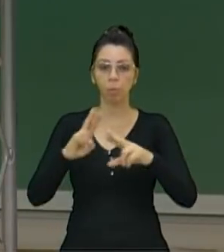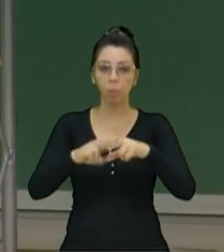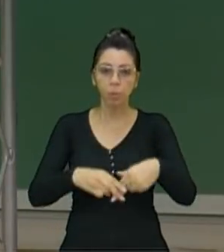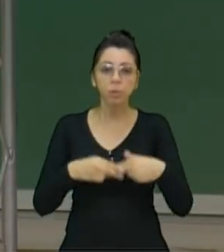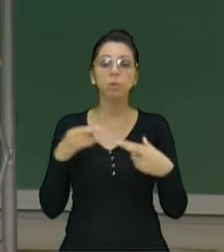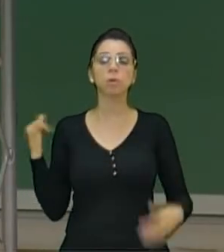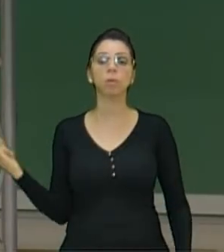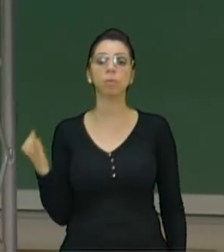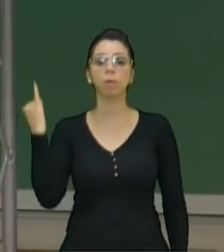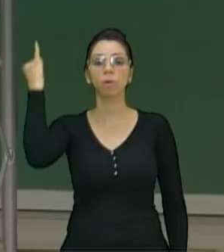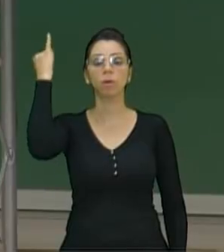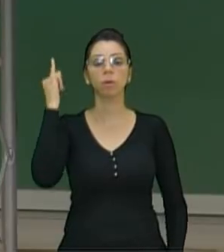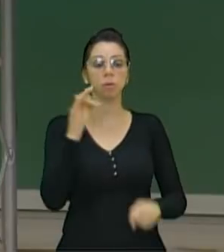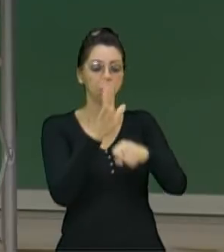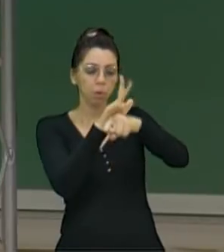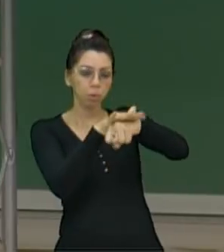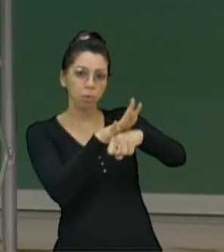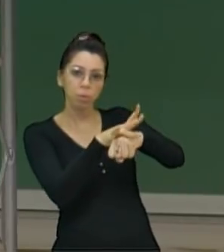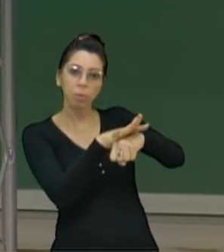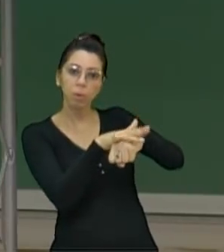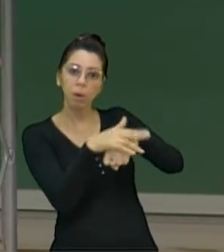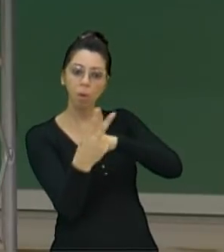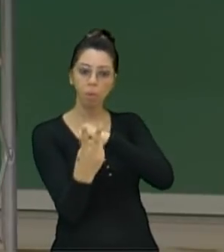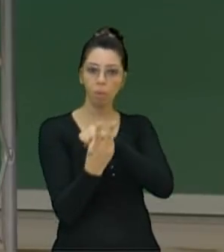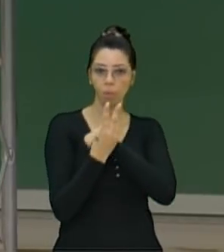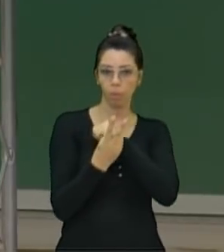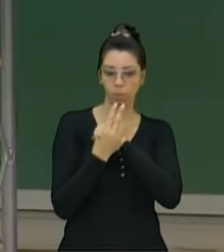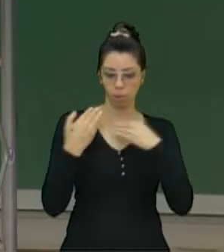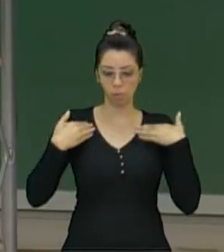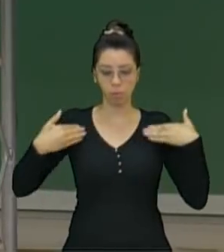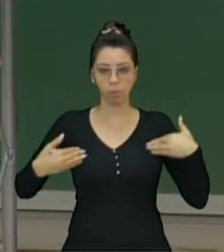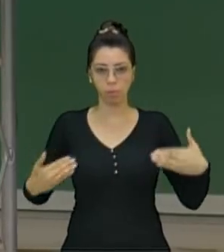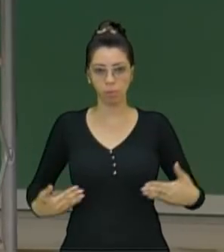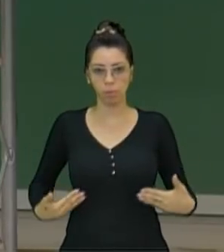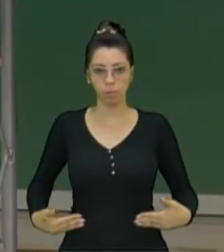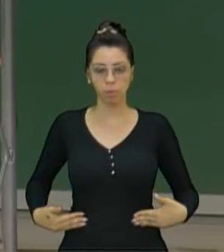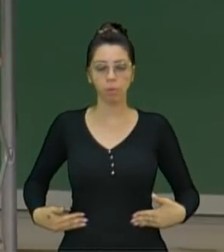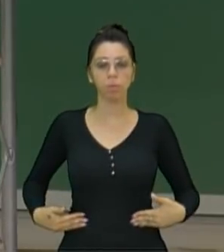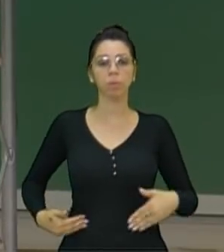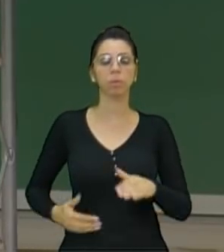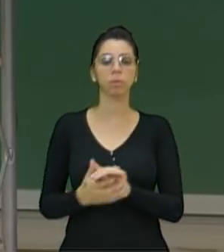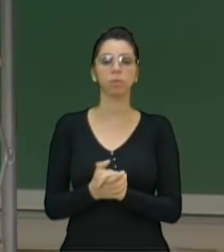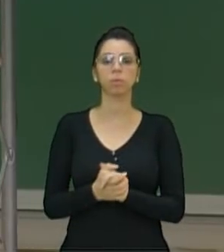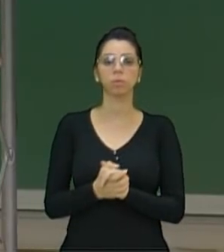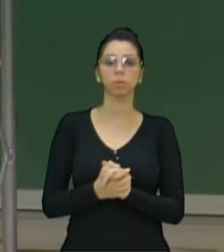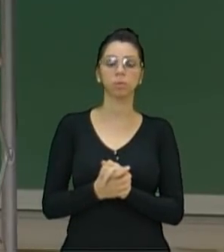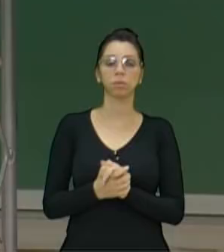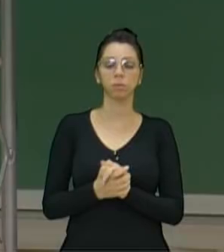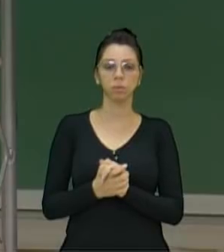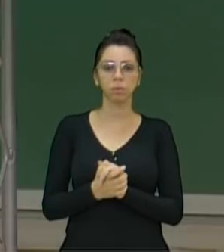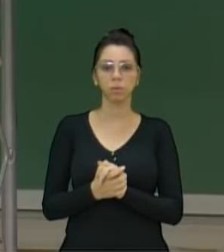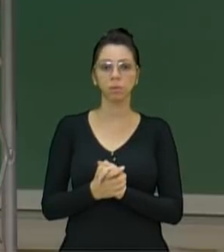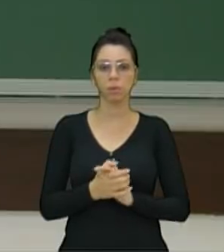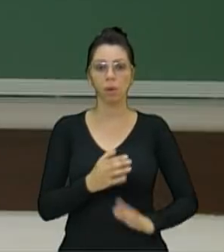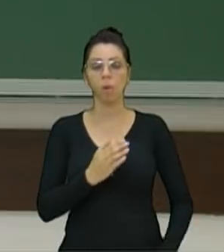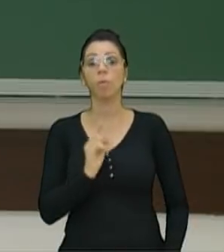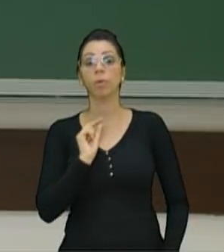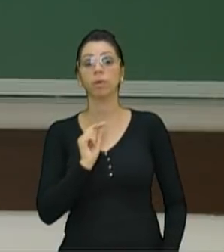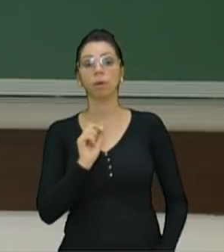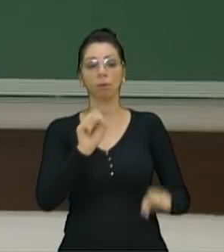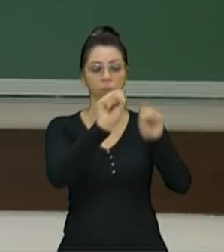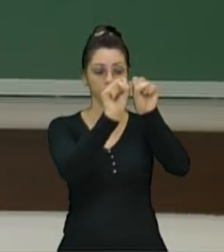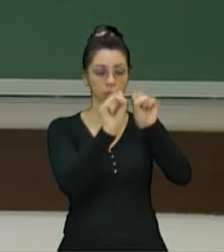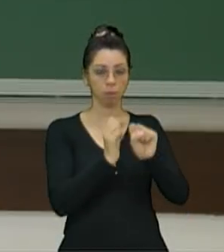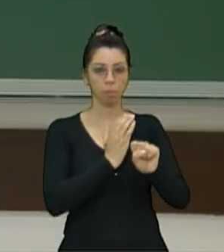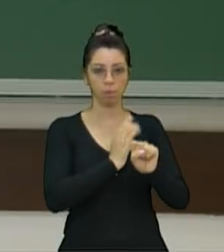combate a infecções, ajudar na defesa do organismo, mantendo assim né, o nosso sistema cardiovascular e todos os